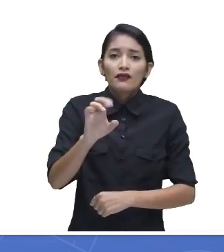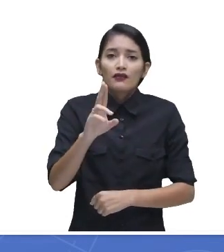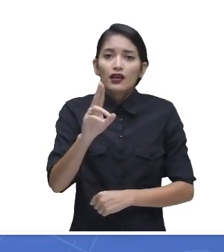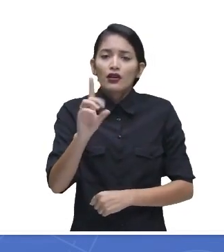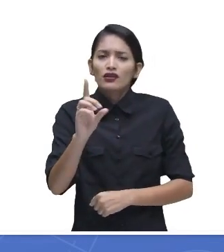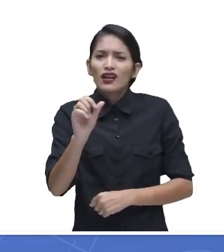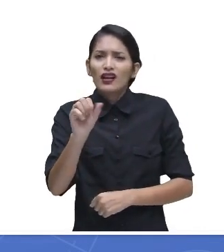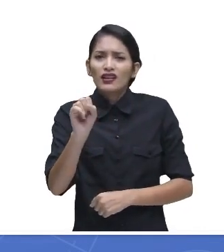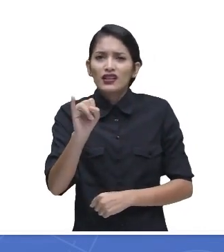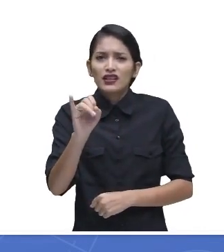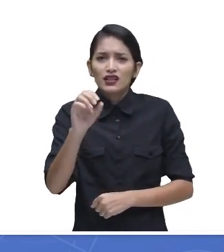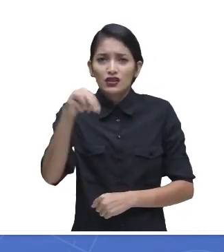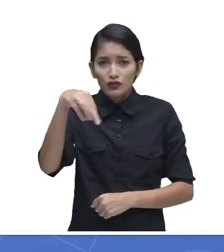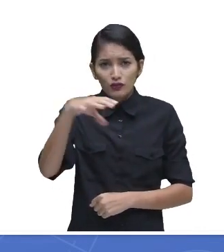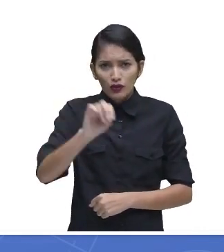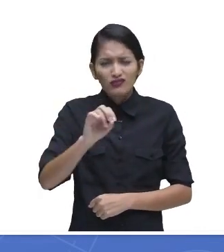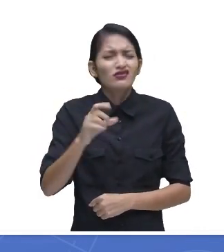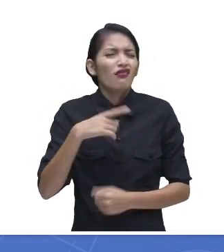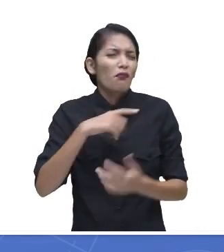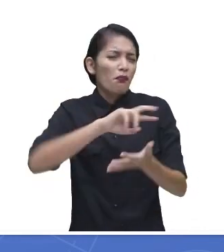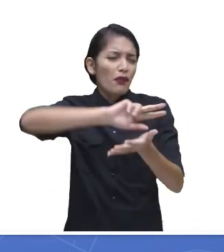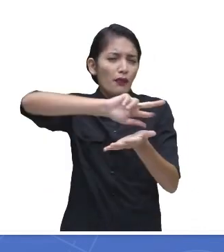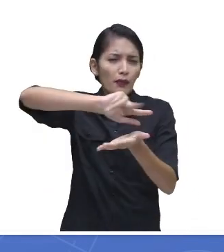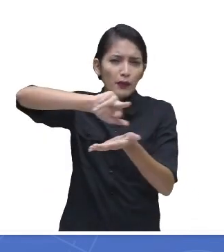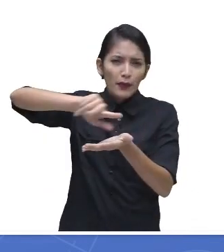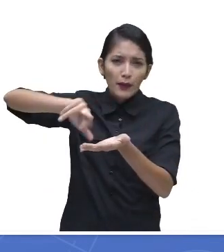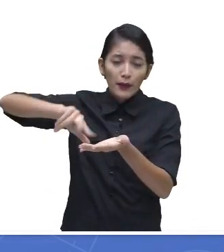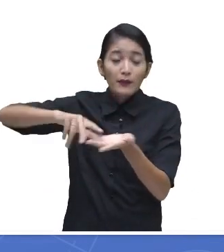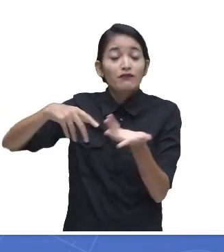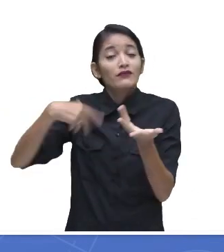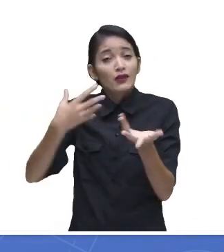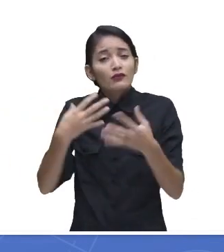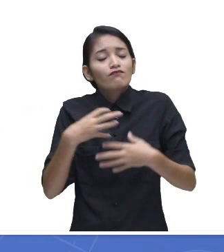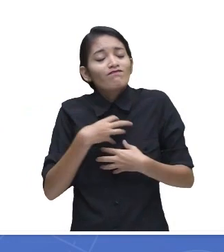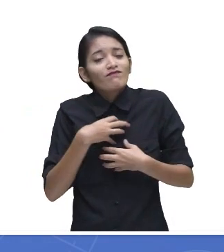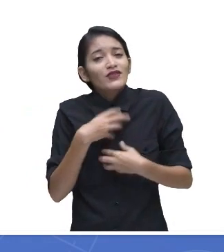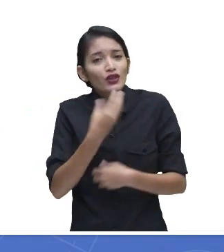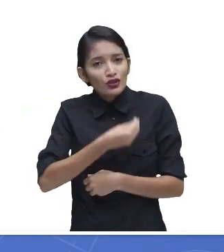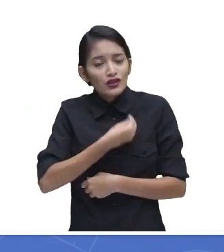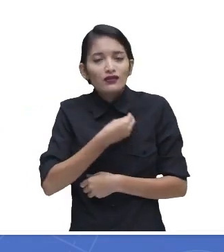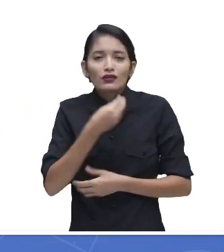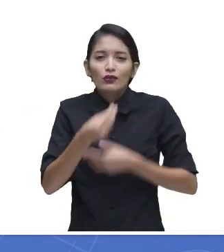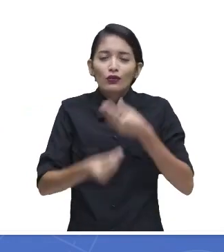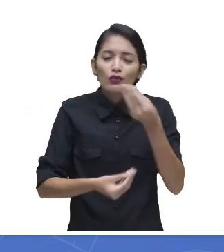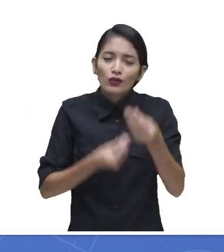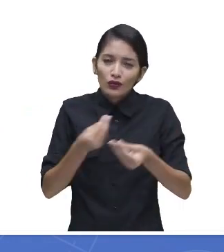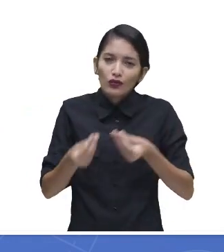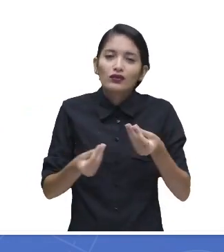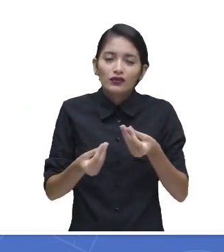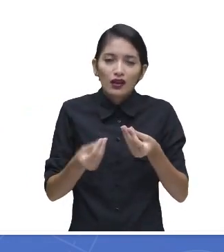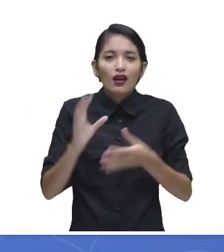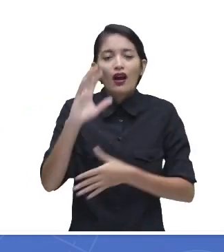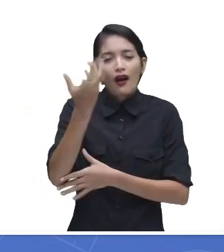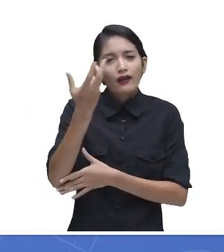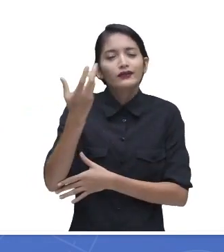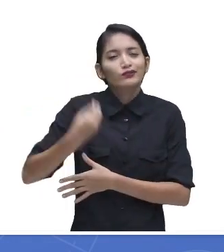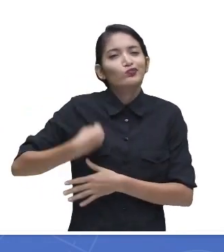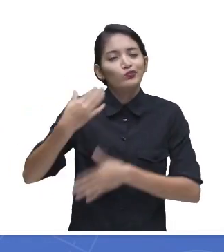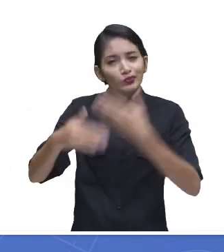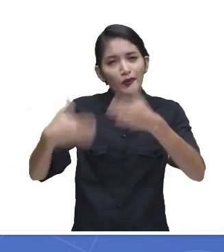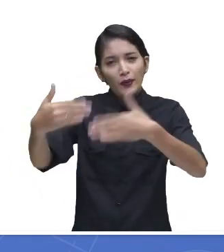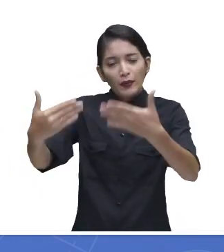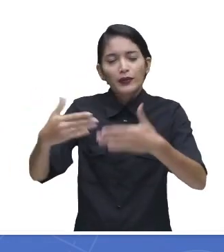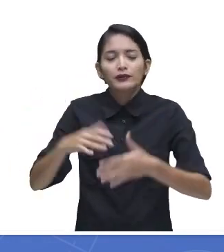todas essas coisas, né? Então era uma maneira de vida, né? De viver a realidade daquele mundo